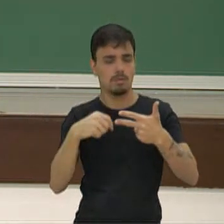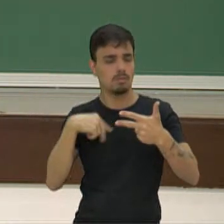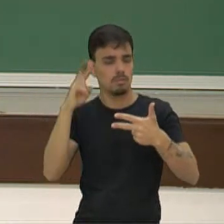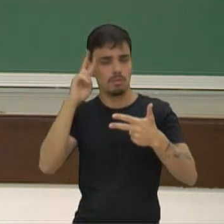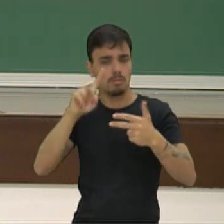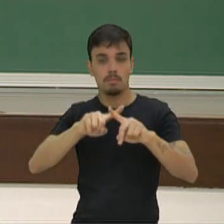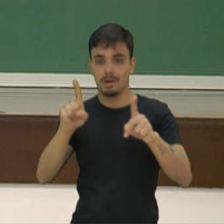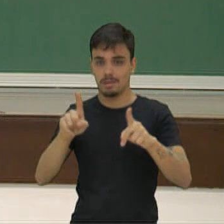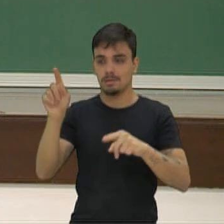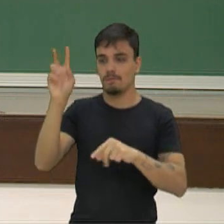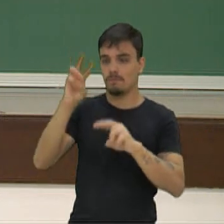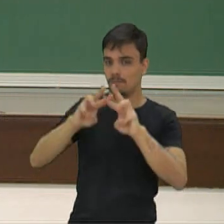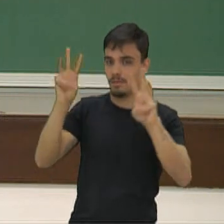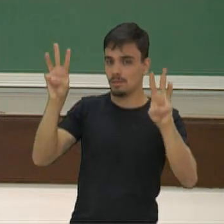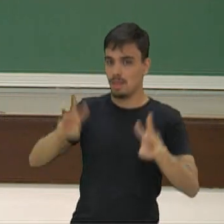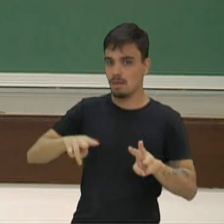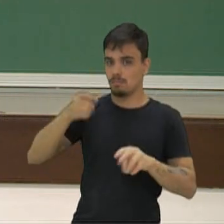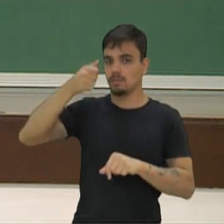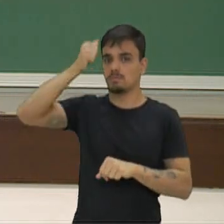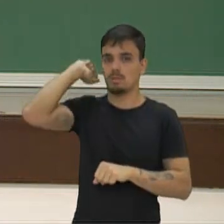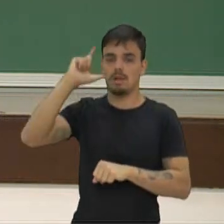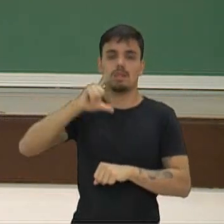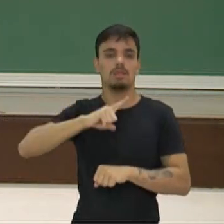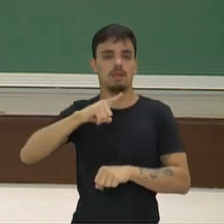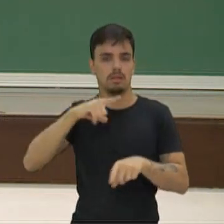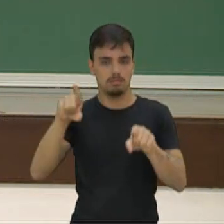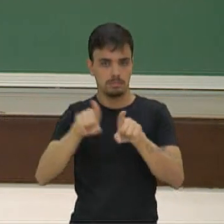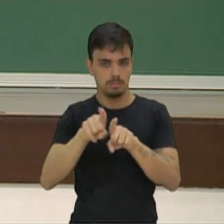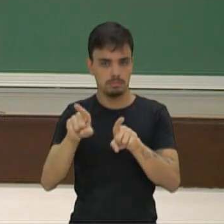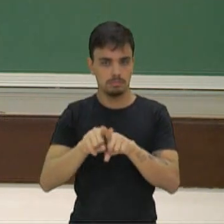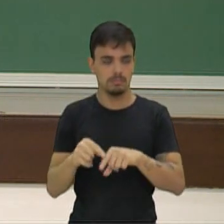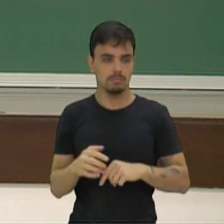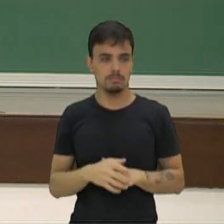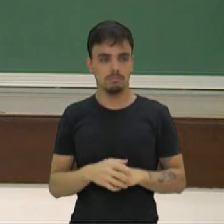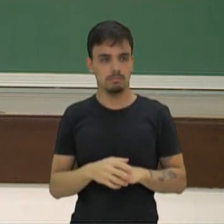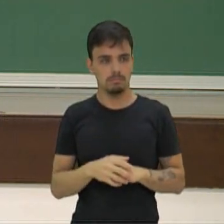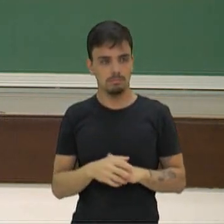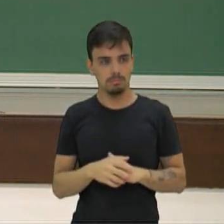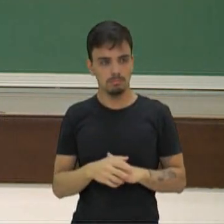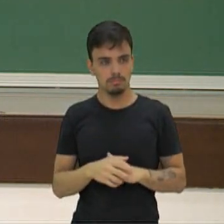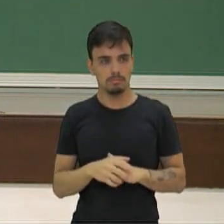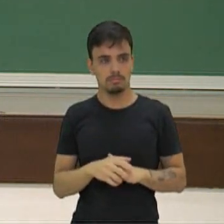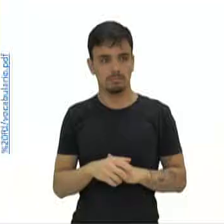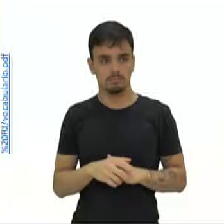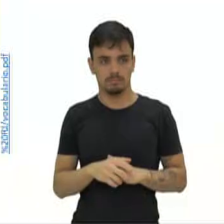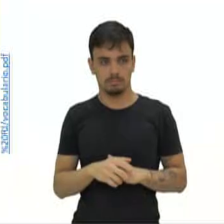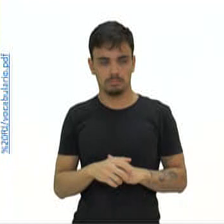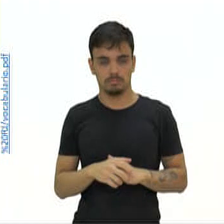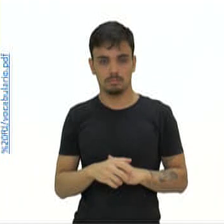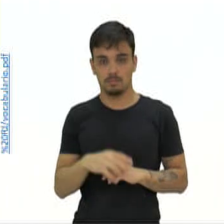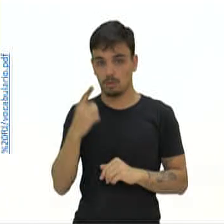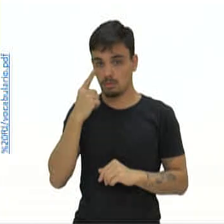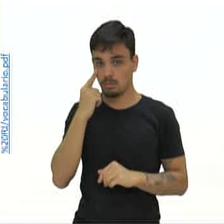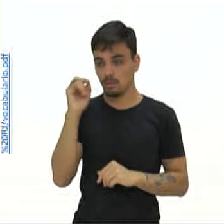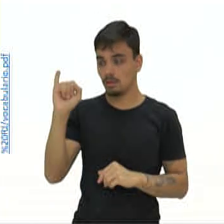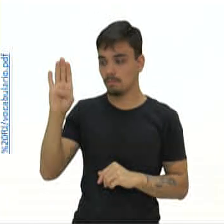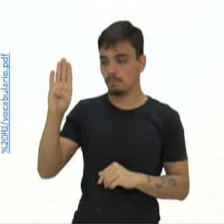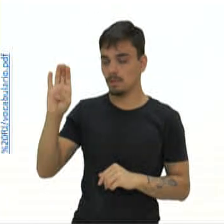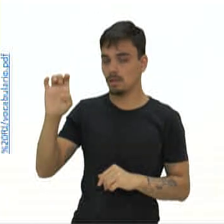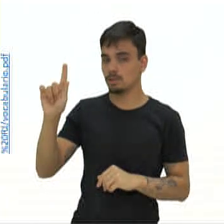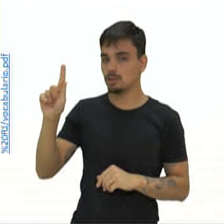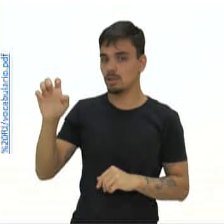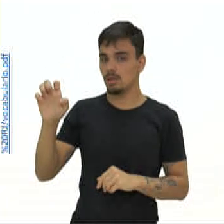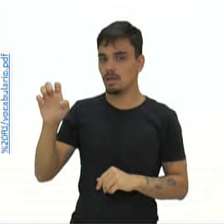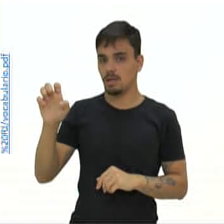no Enem, mas o assoreamento não. Não lembro pelo menos, talvez tenha. Muito bem. Segundo o IBGE, assoreamento, o que é